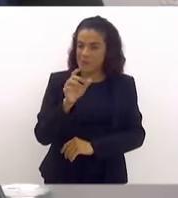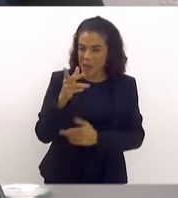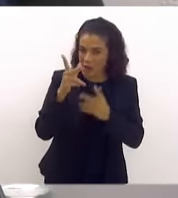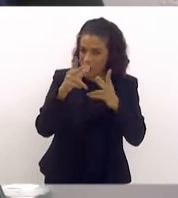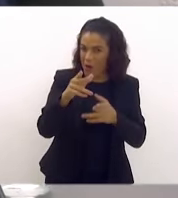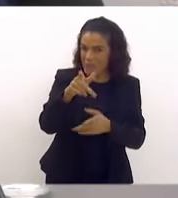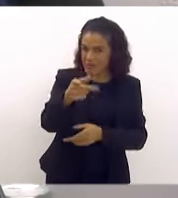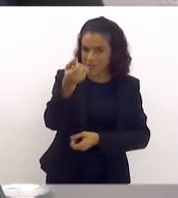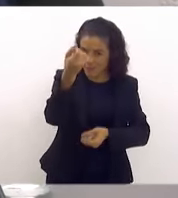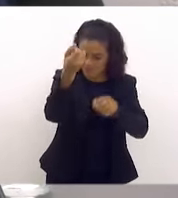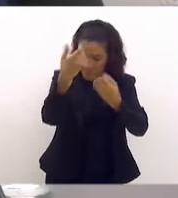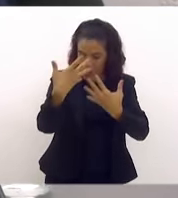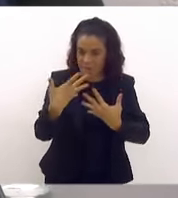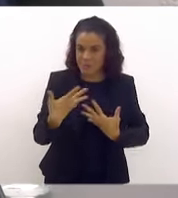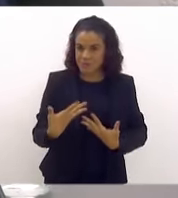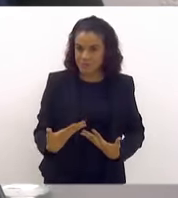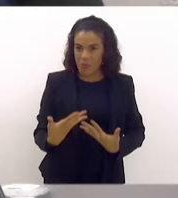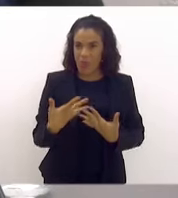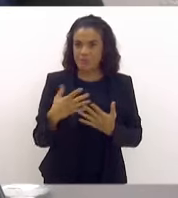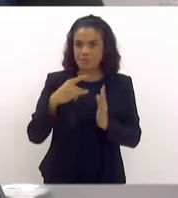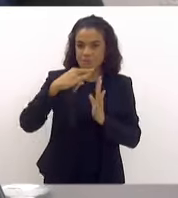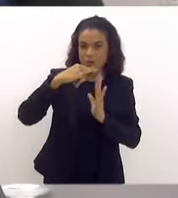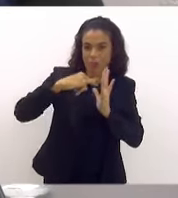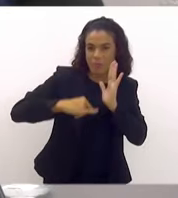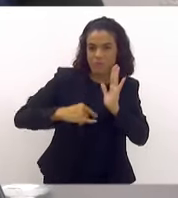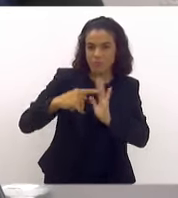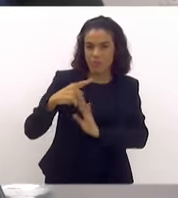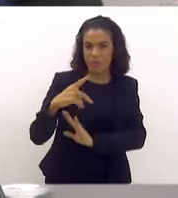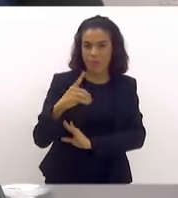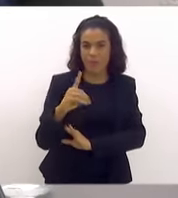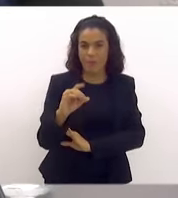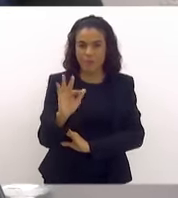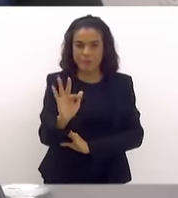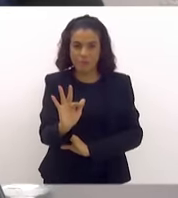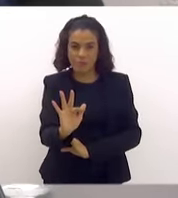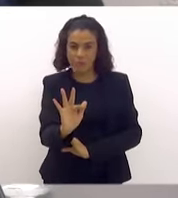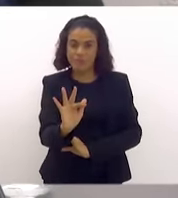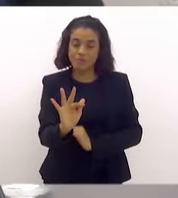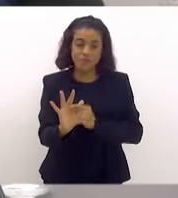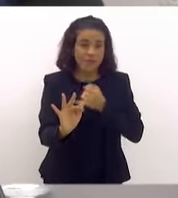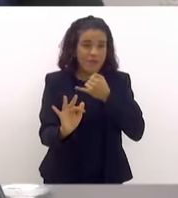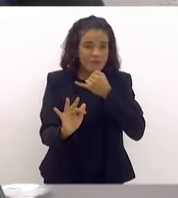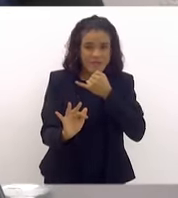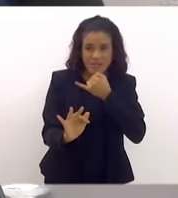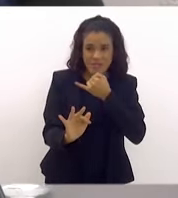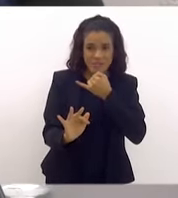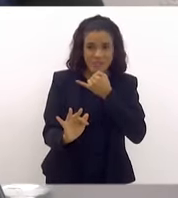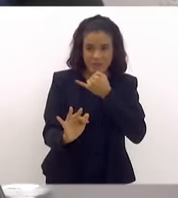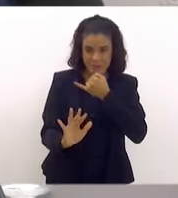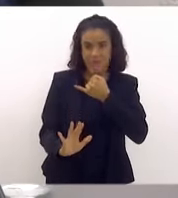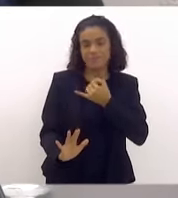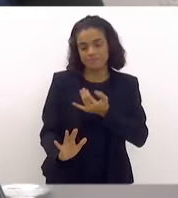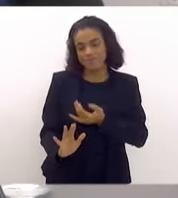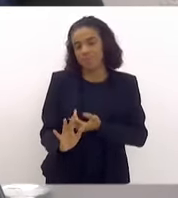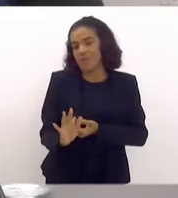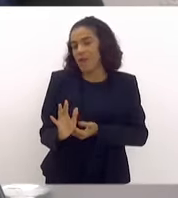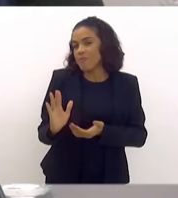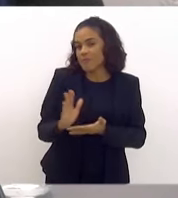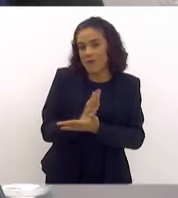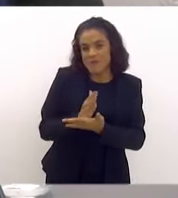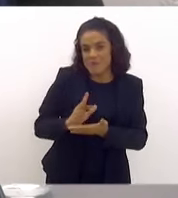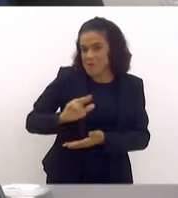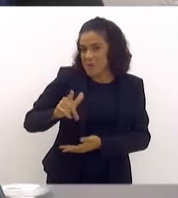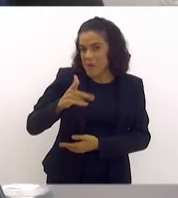doutora relatou né um documento PDF eh lamentavelmente muitas vezes não vem